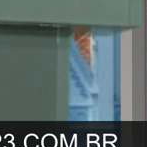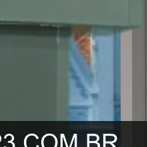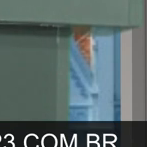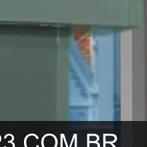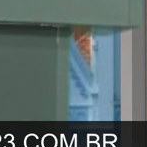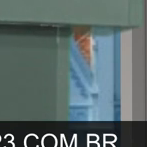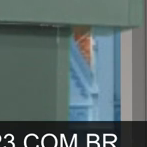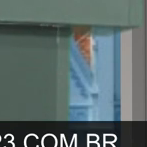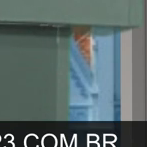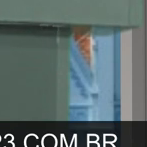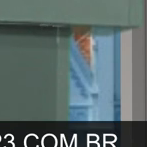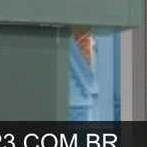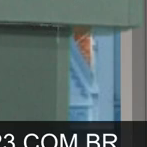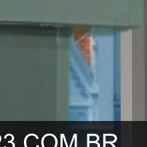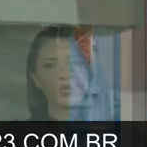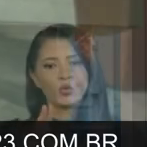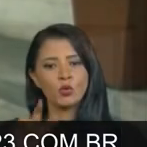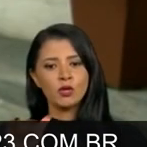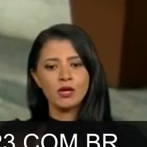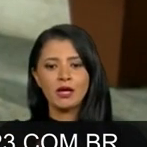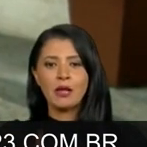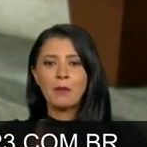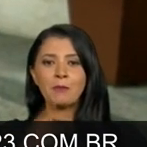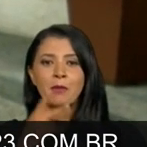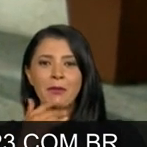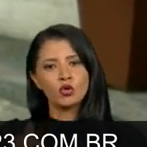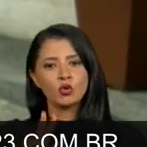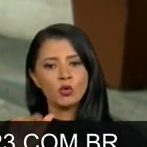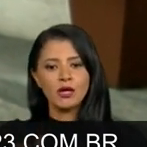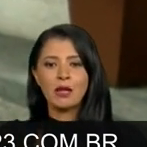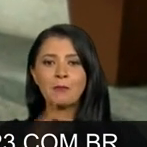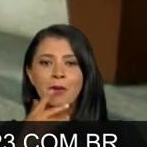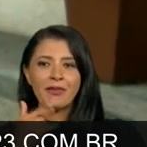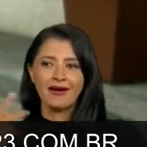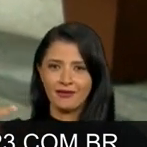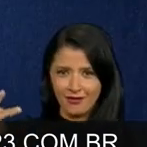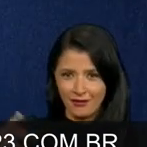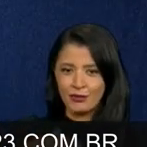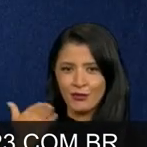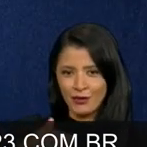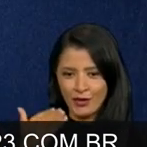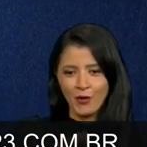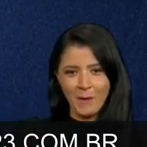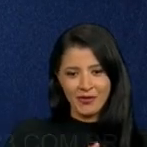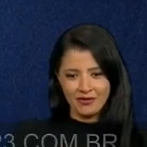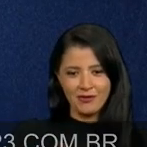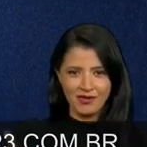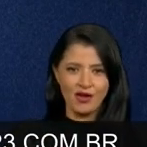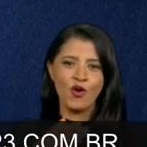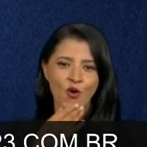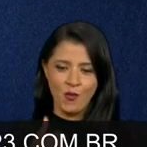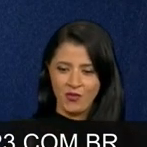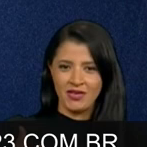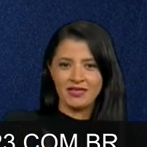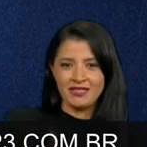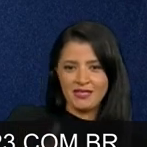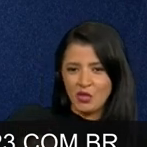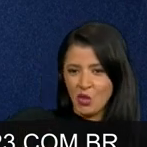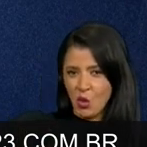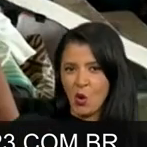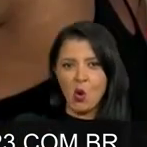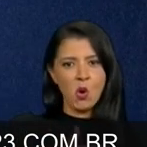dados são do IBGE. Juliana perdeu o pai durante os anos de pandemia. Um homem de 69 anos, saudável,